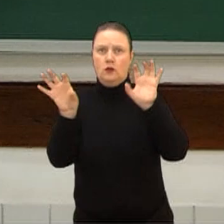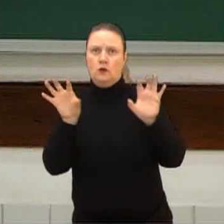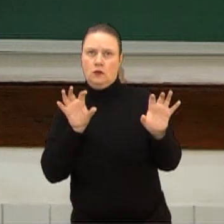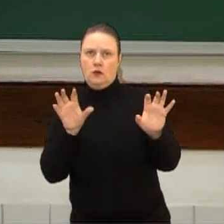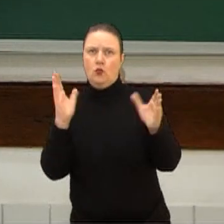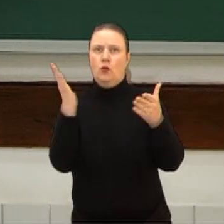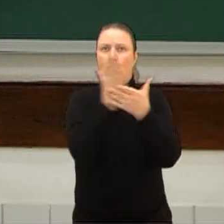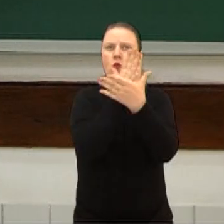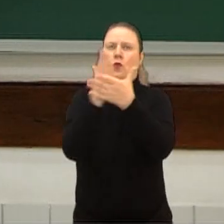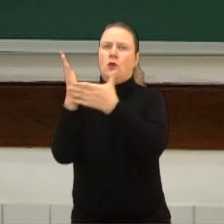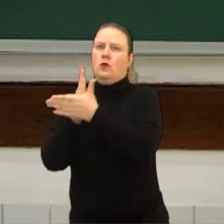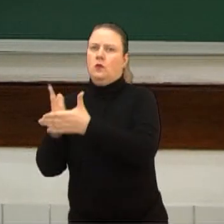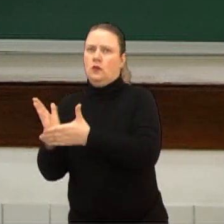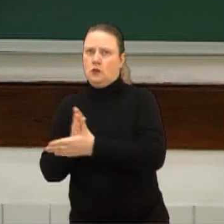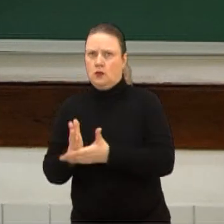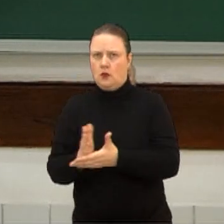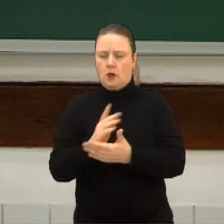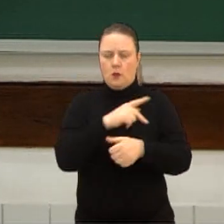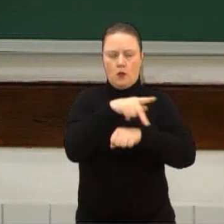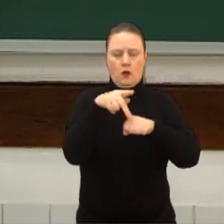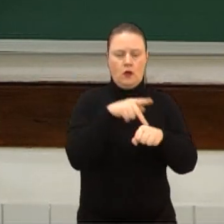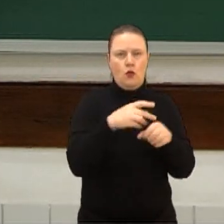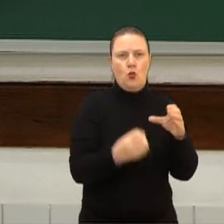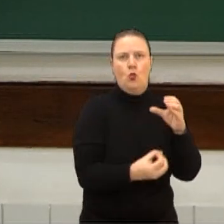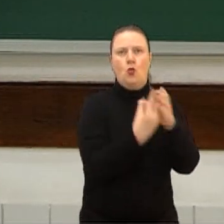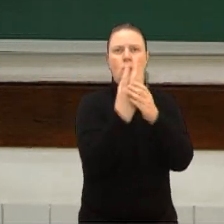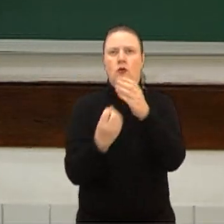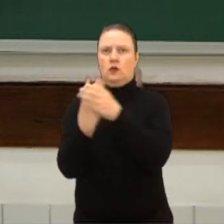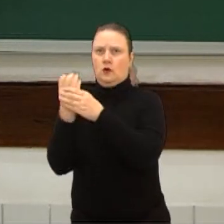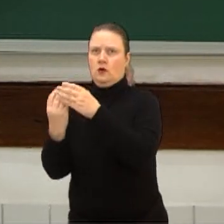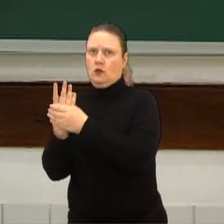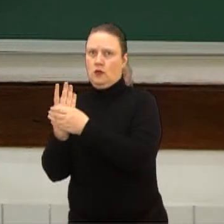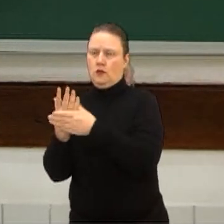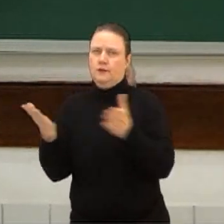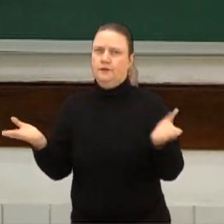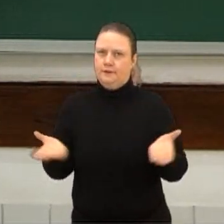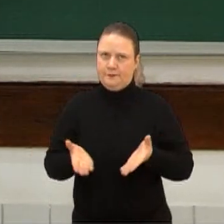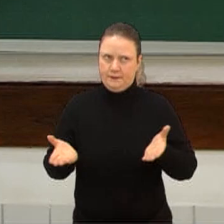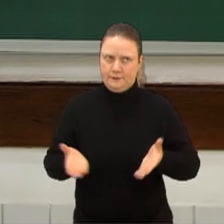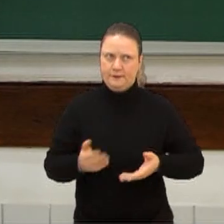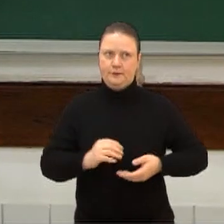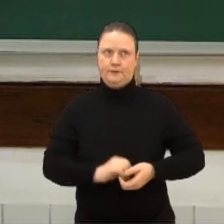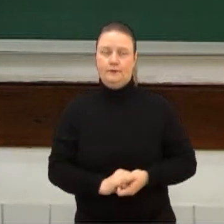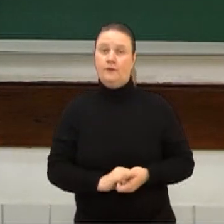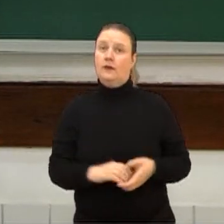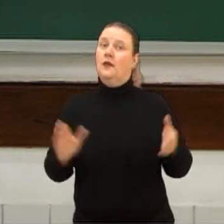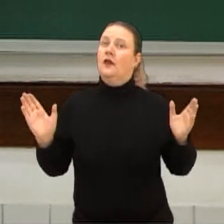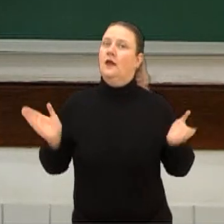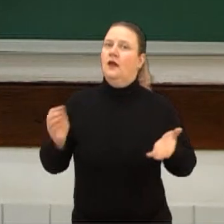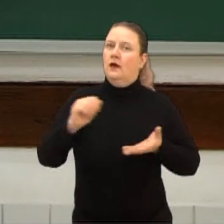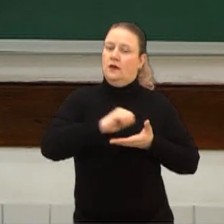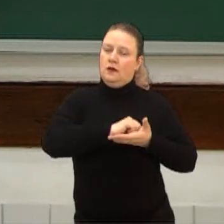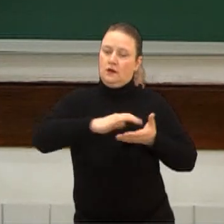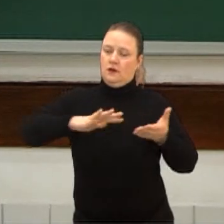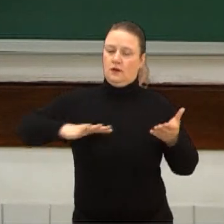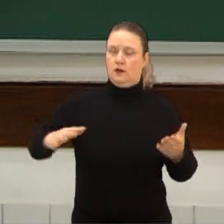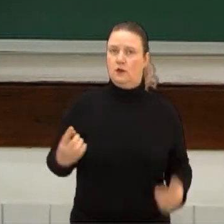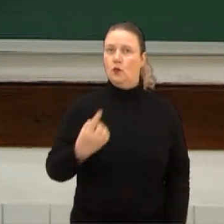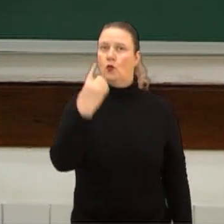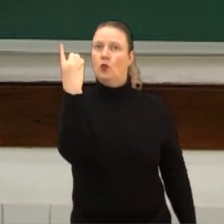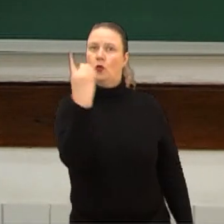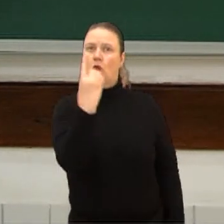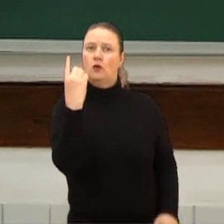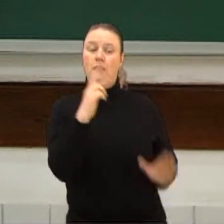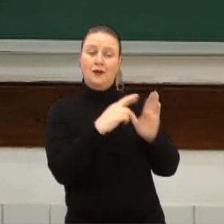ser divididas, originando os países que nós temos hoje. Para fechar essa parte, eu quero marcar com vocês a alternativa